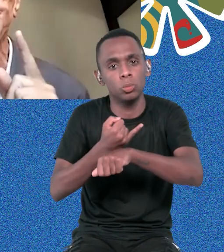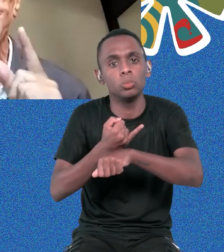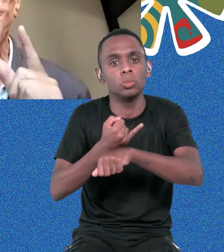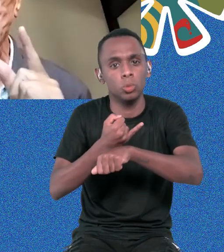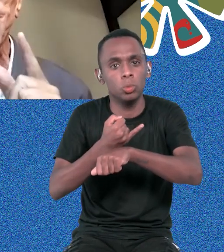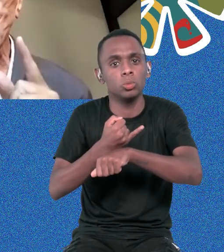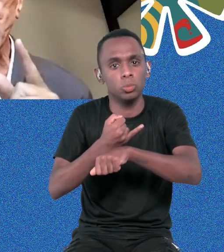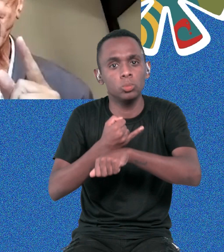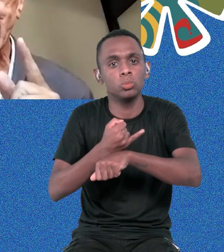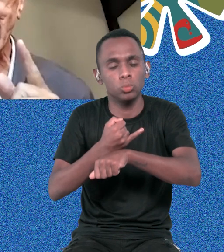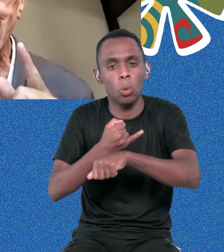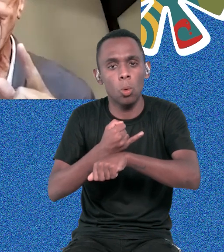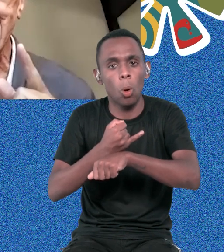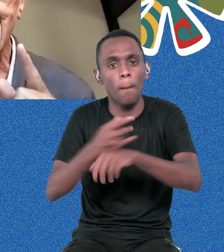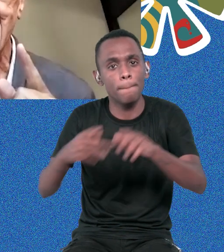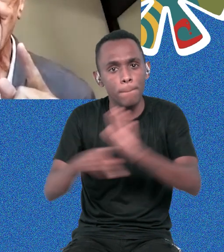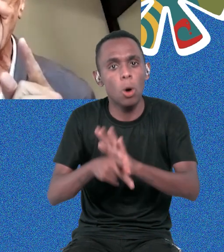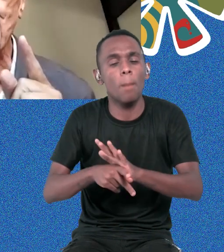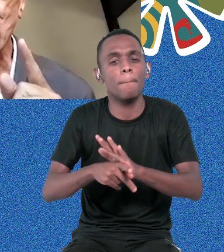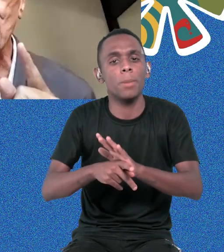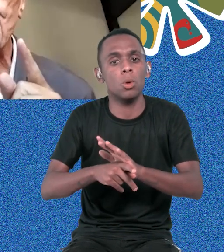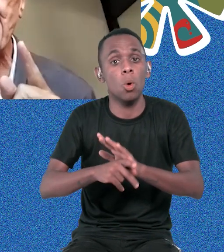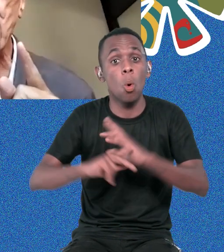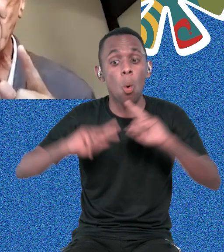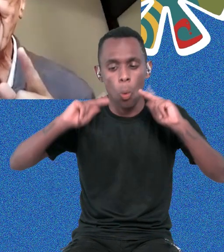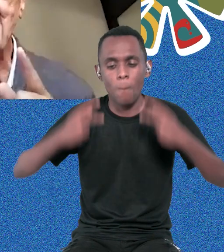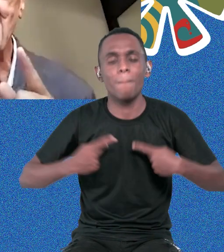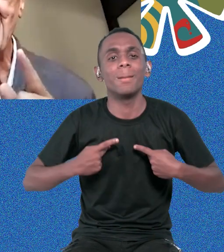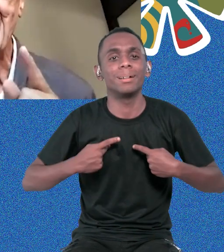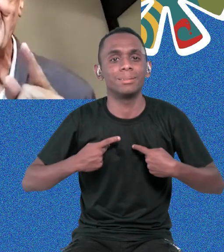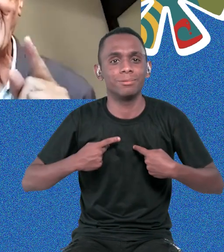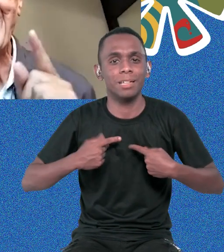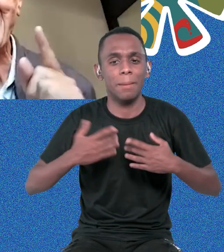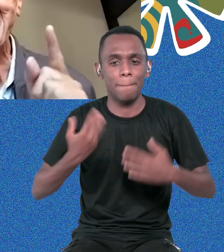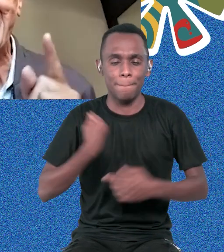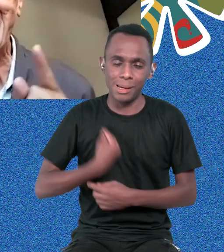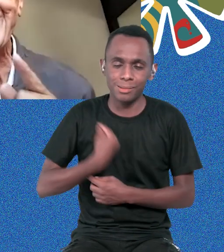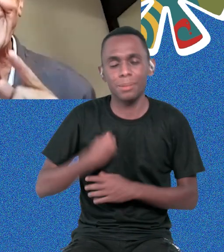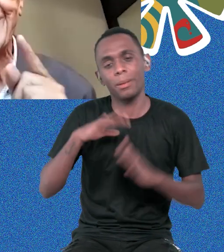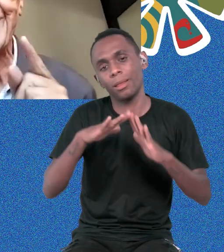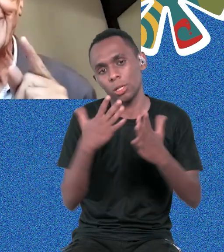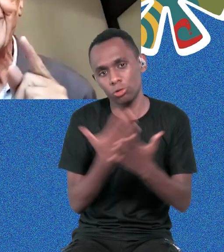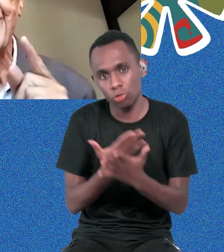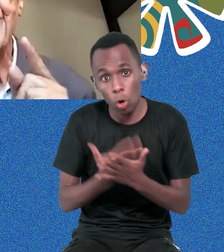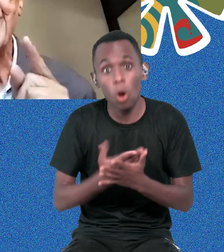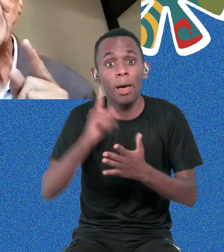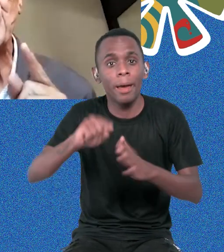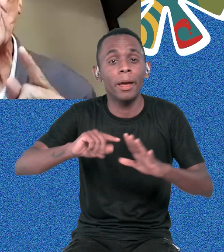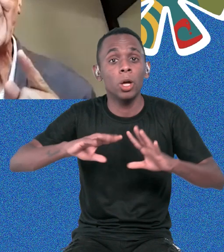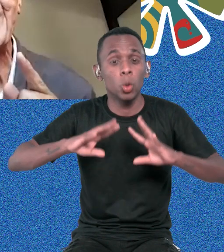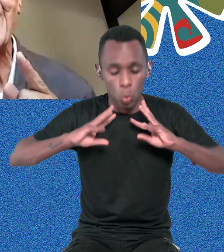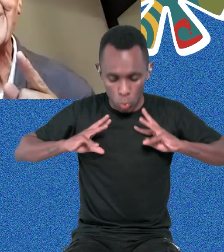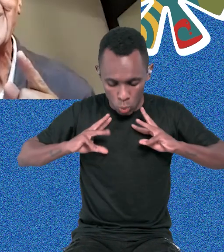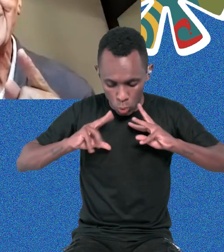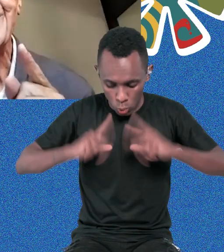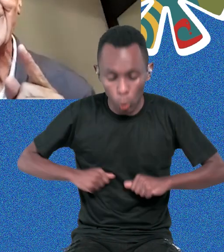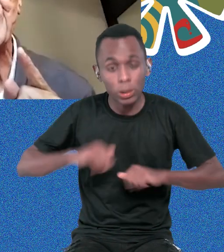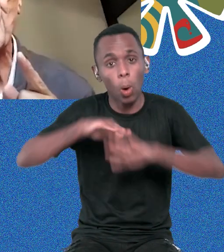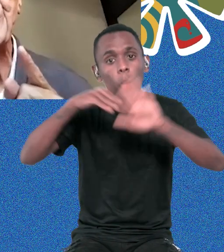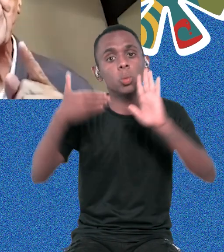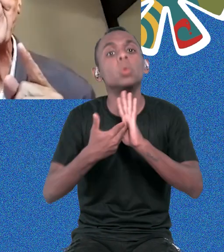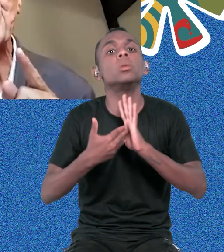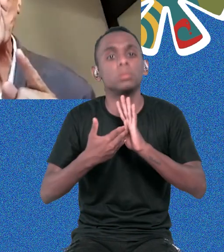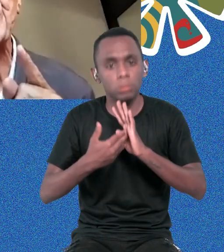integrada. Educação integral do ser humano na integralidade, na totalidade